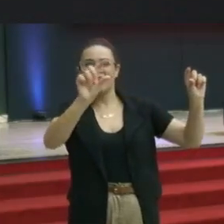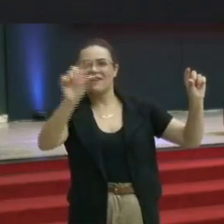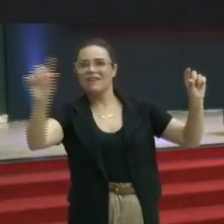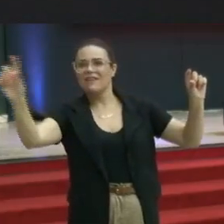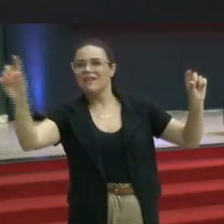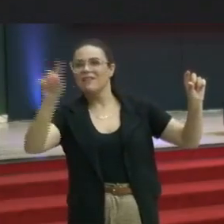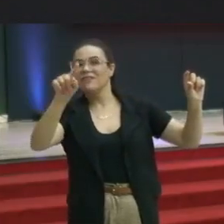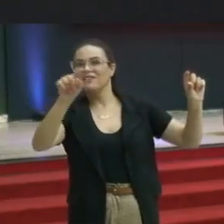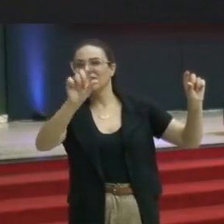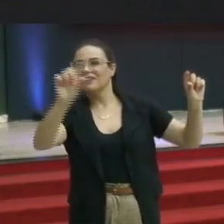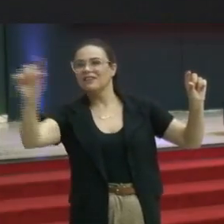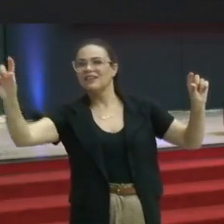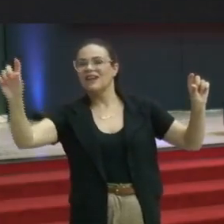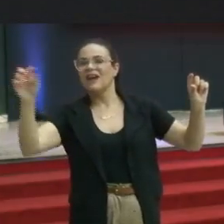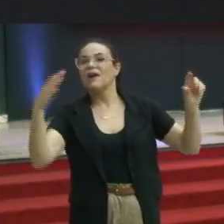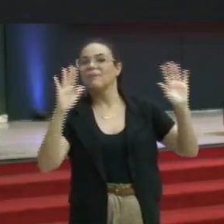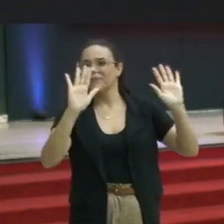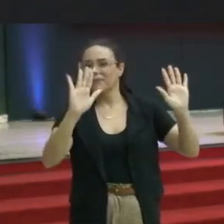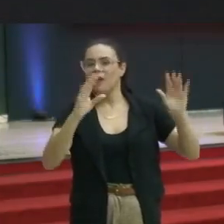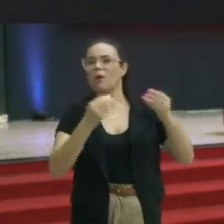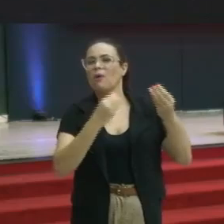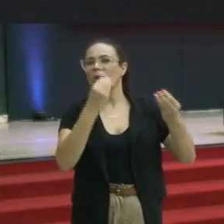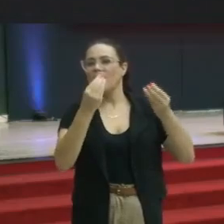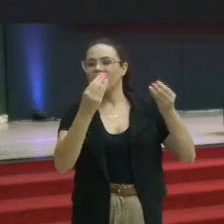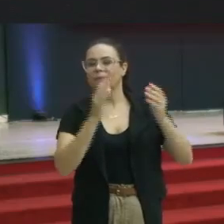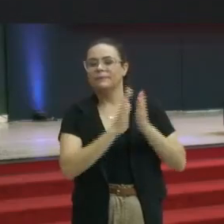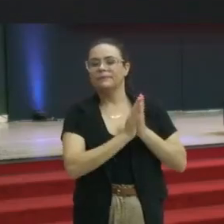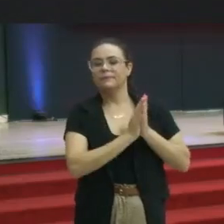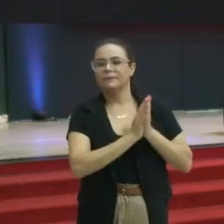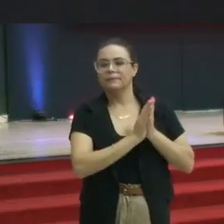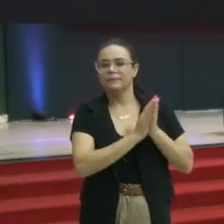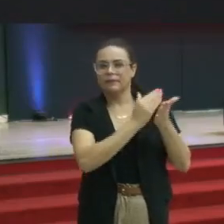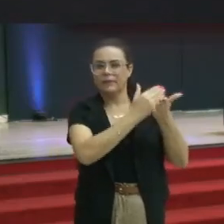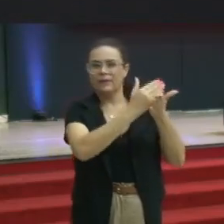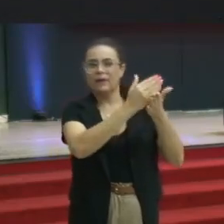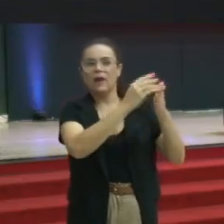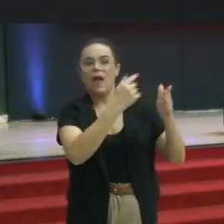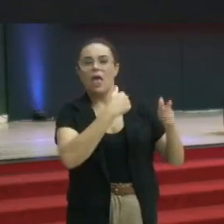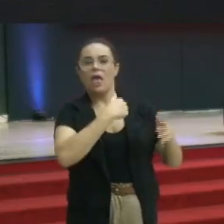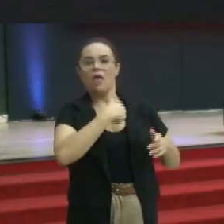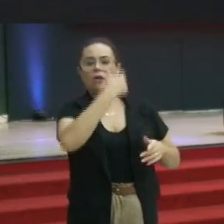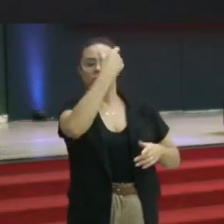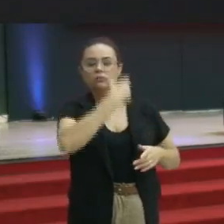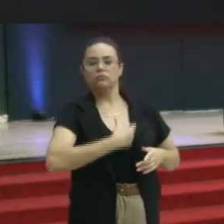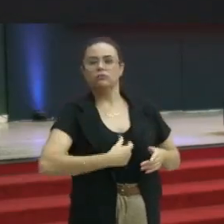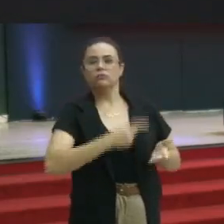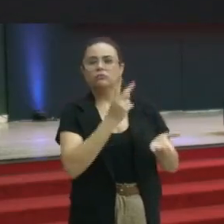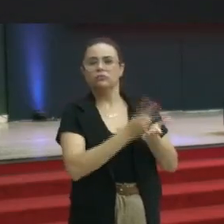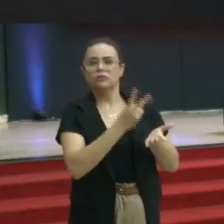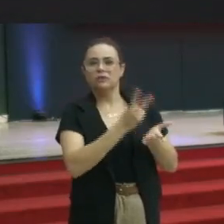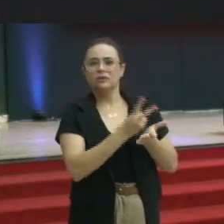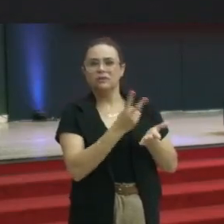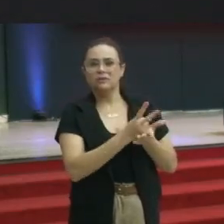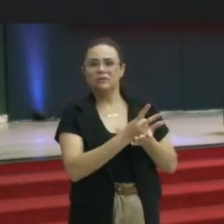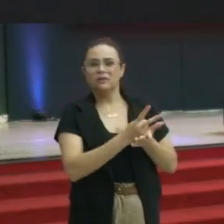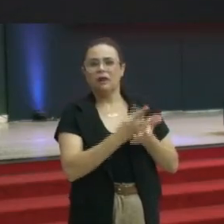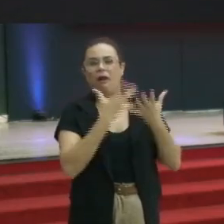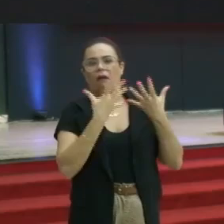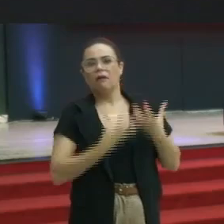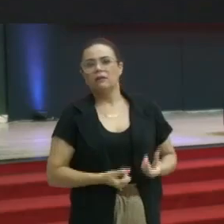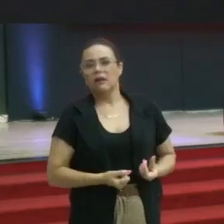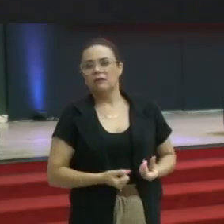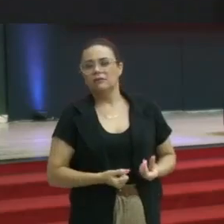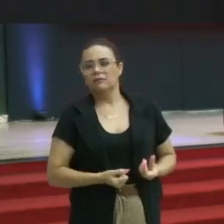Como você completaria esta frase? Estou sempre cansado.